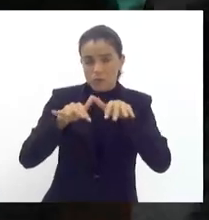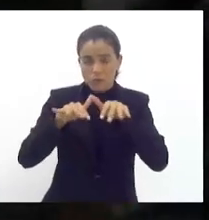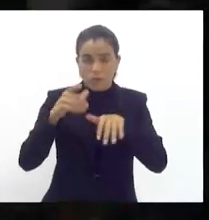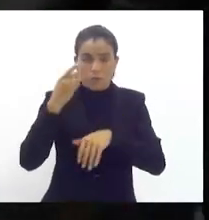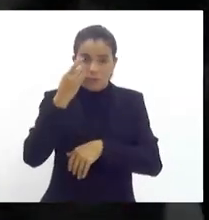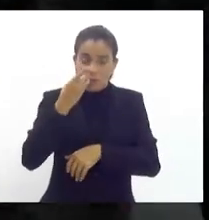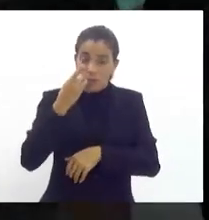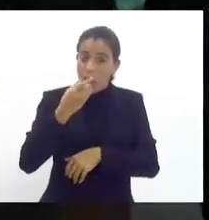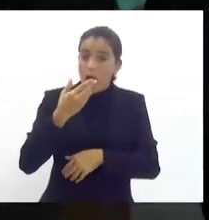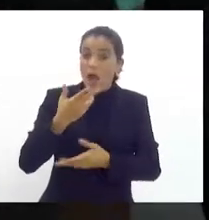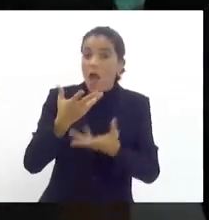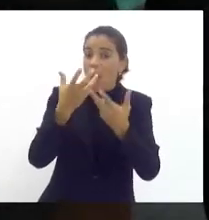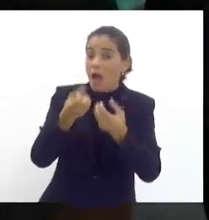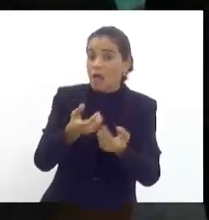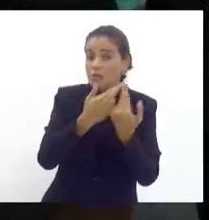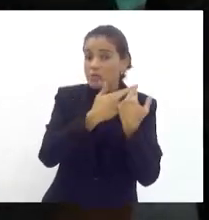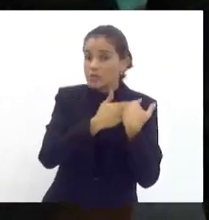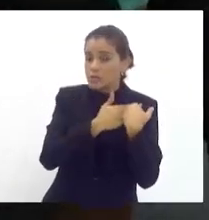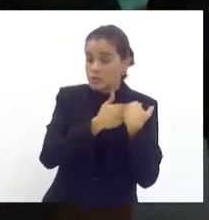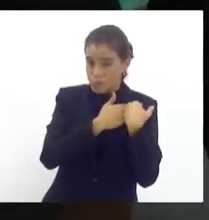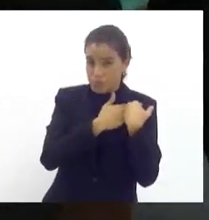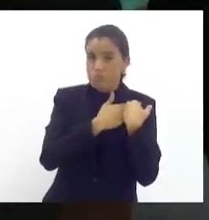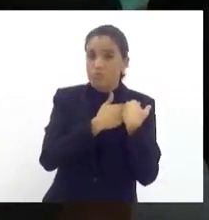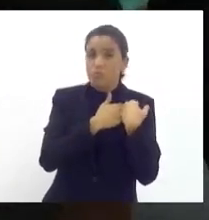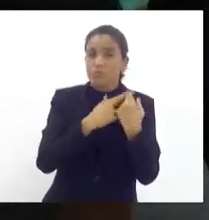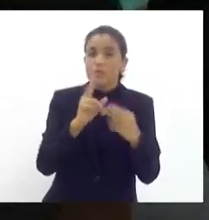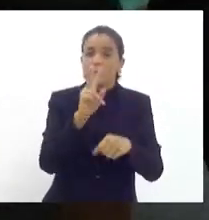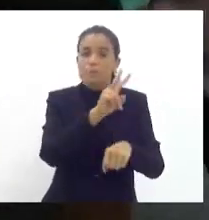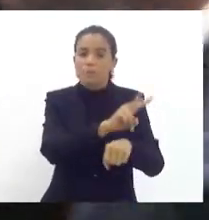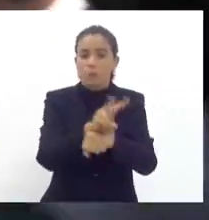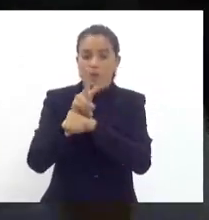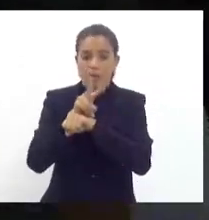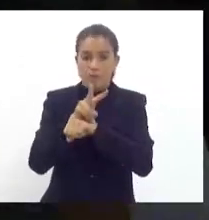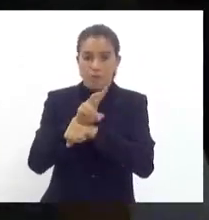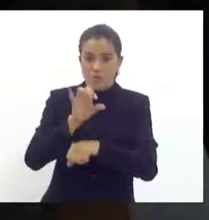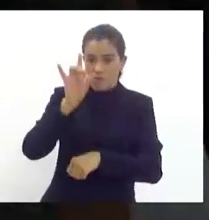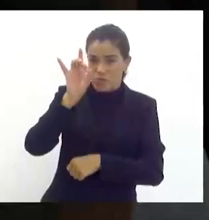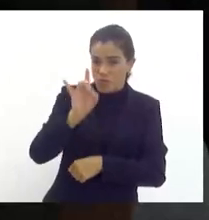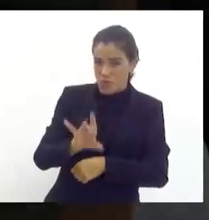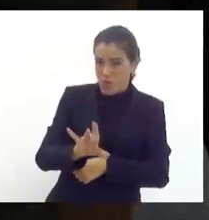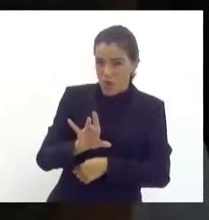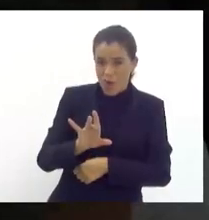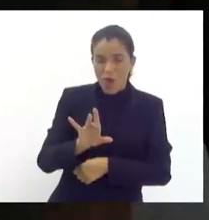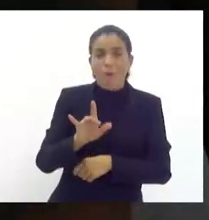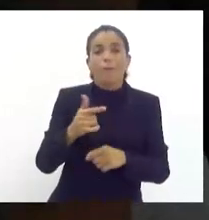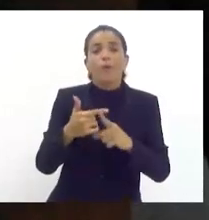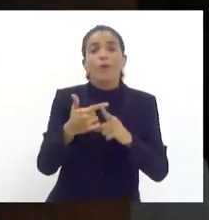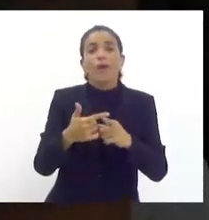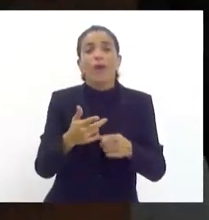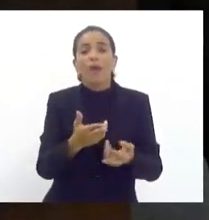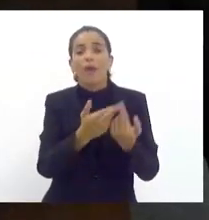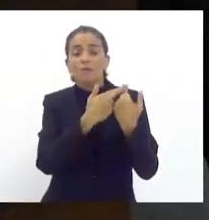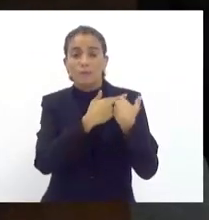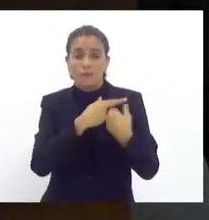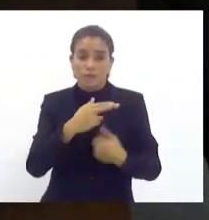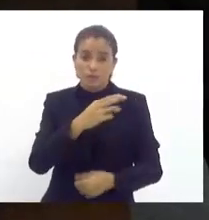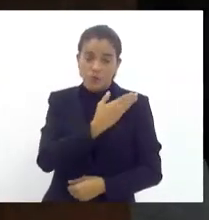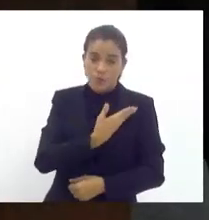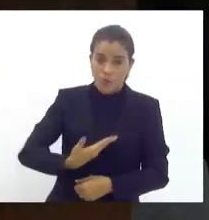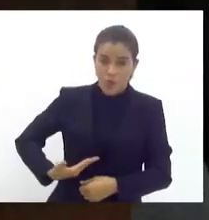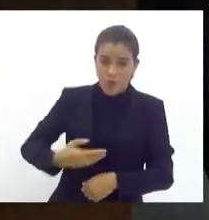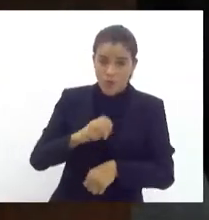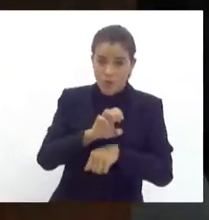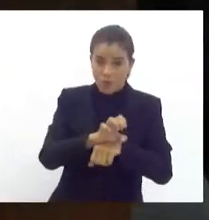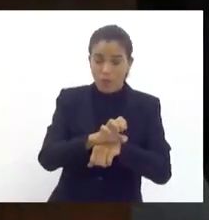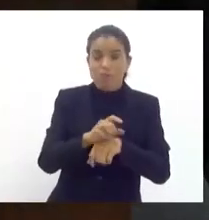Assuma a responsabilidade de proteger não só porque é dever do Estado proteger o